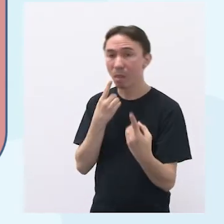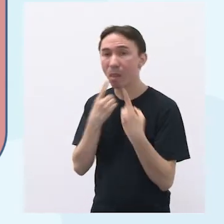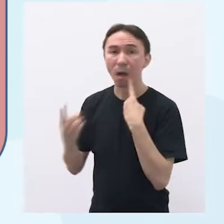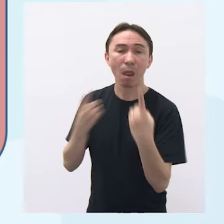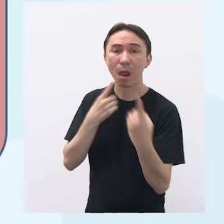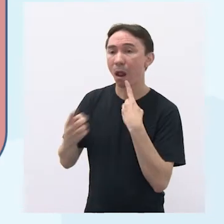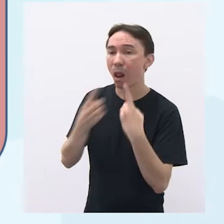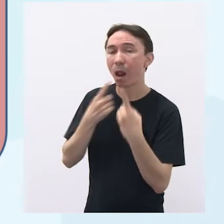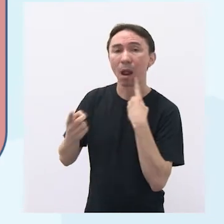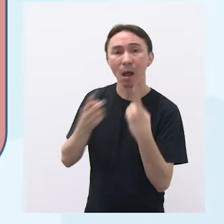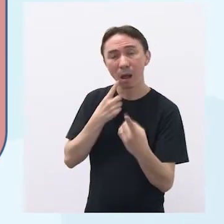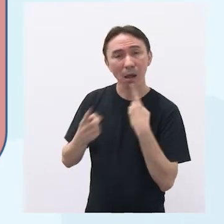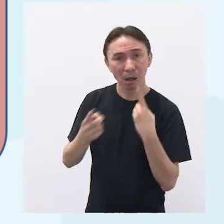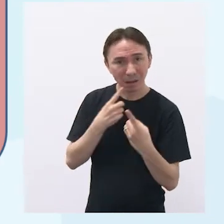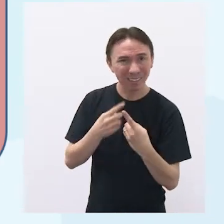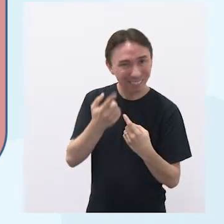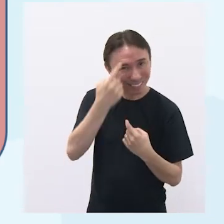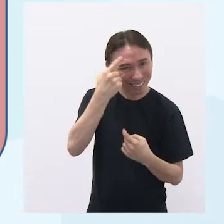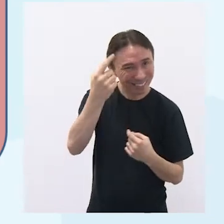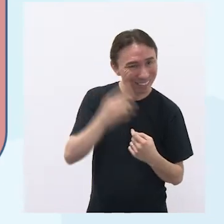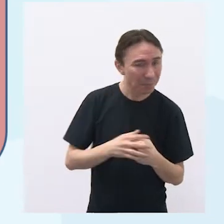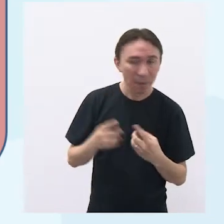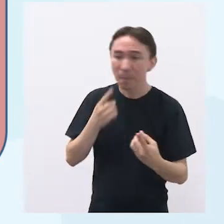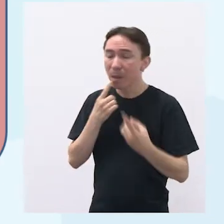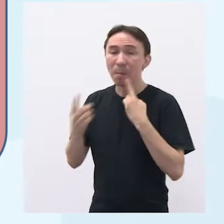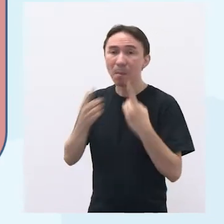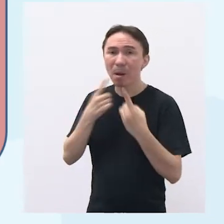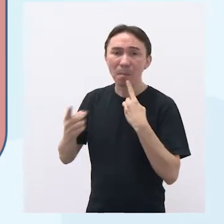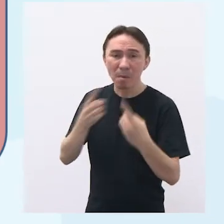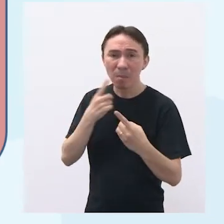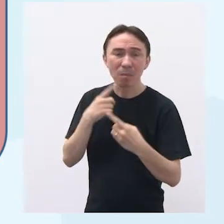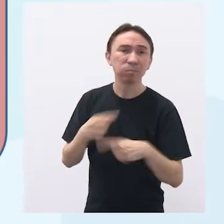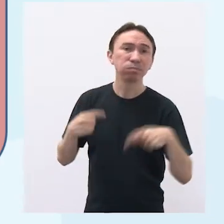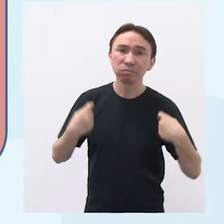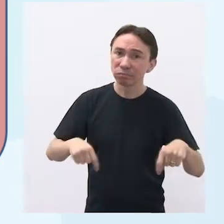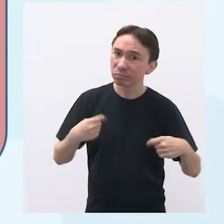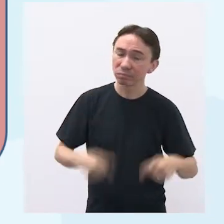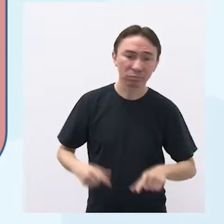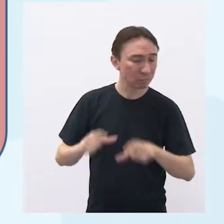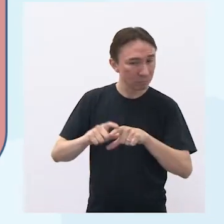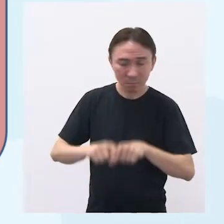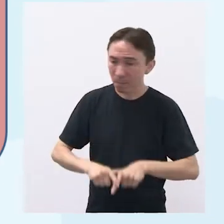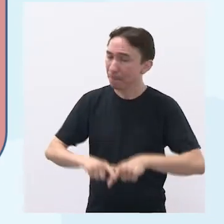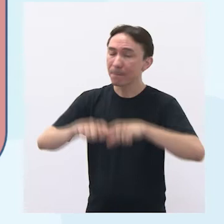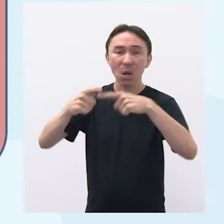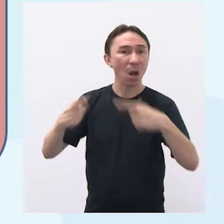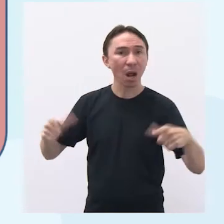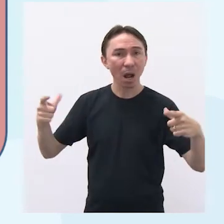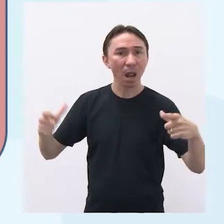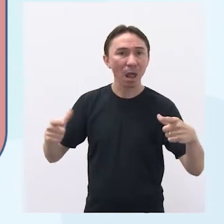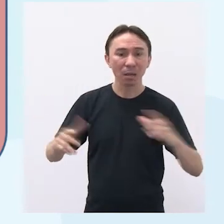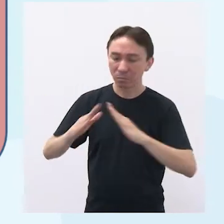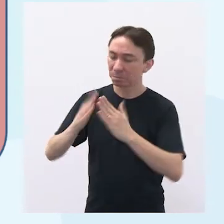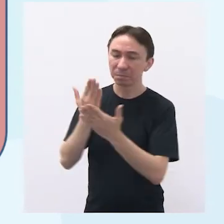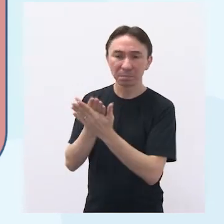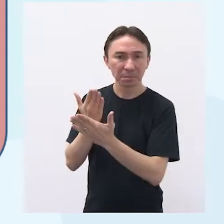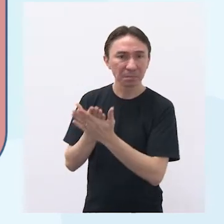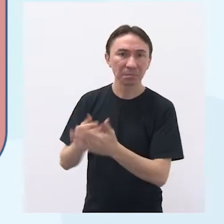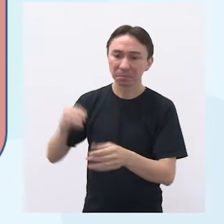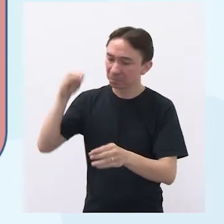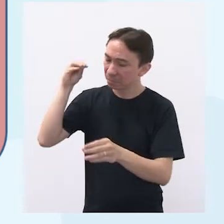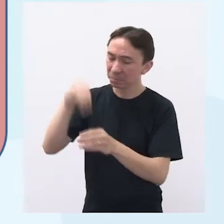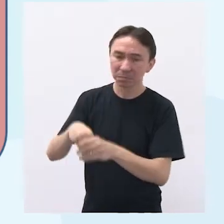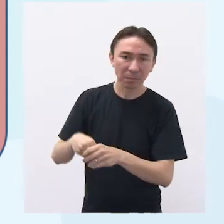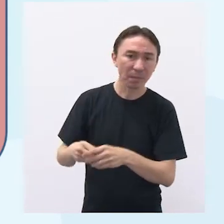Ampliar esse diálogo com toda a comunidade escolar para se pensar, né? Então, naquele